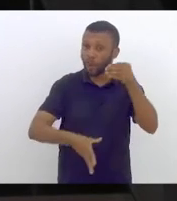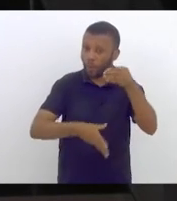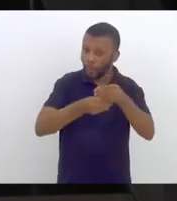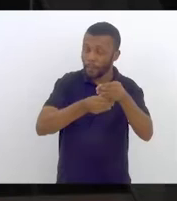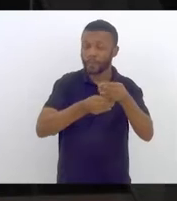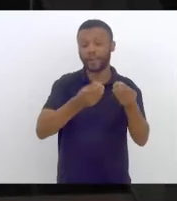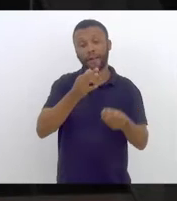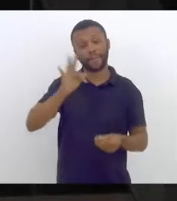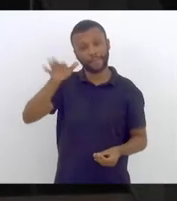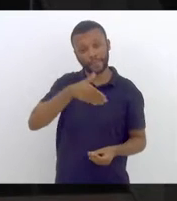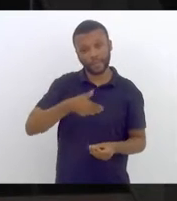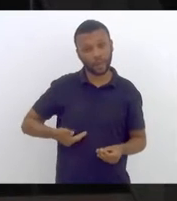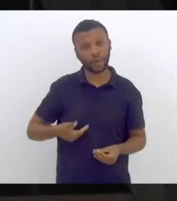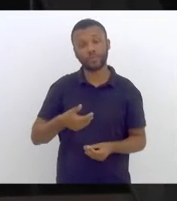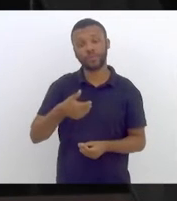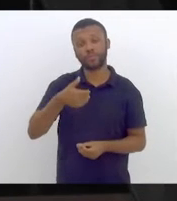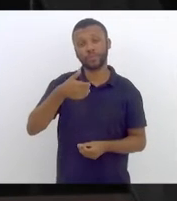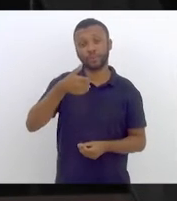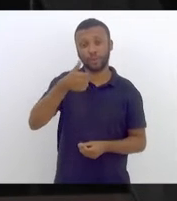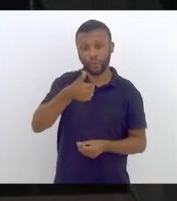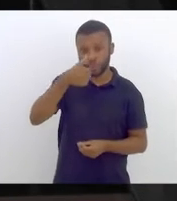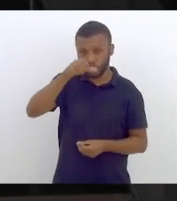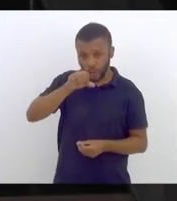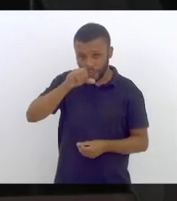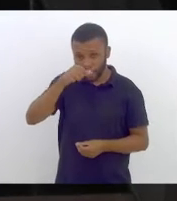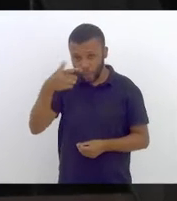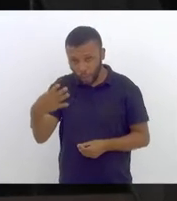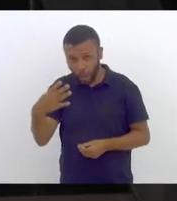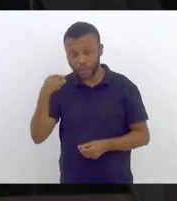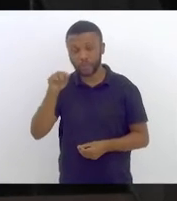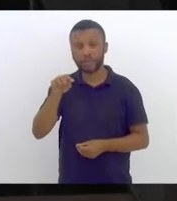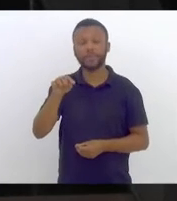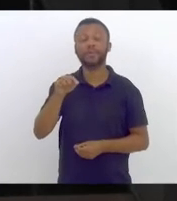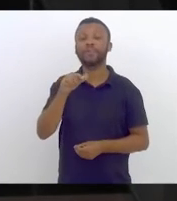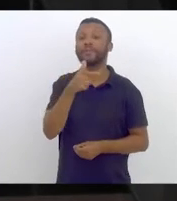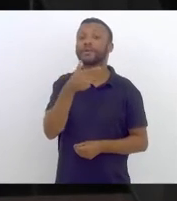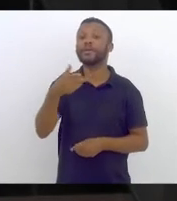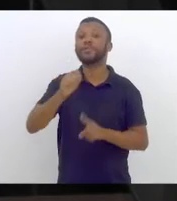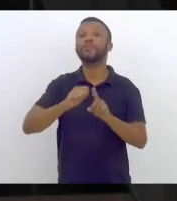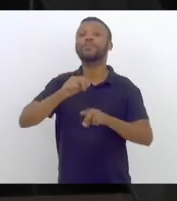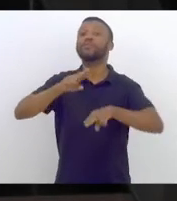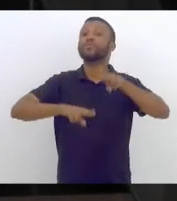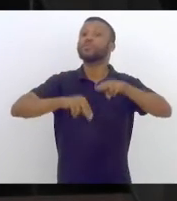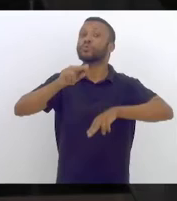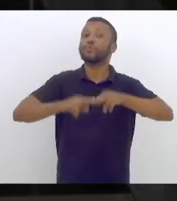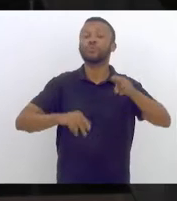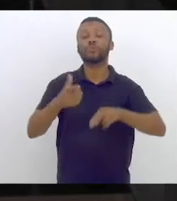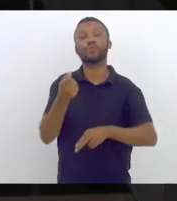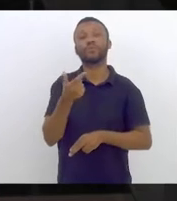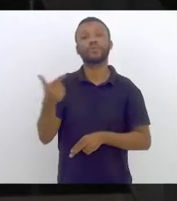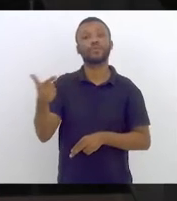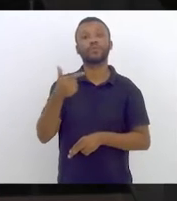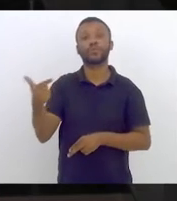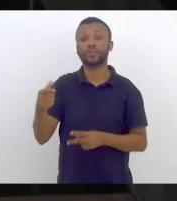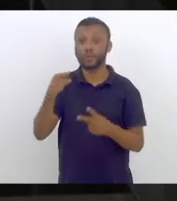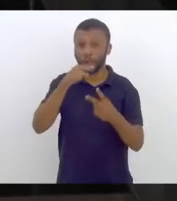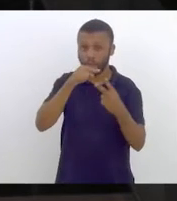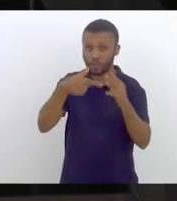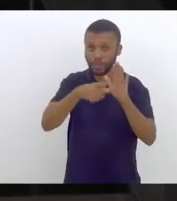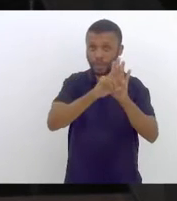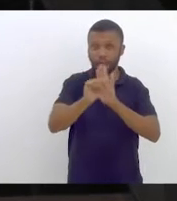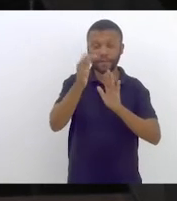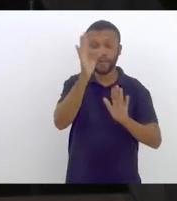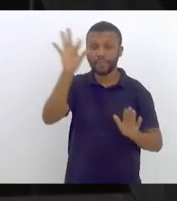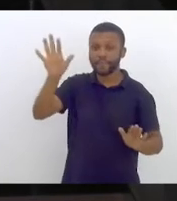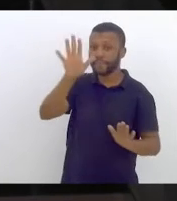194, de 23 de junho de 22. O governador falando das duas leis federais, eu incluo.